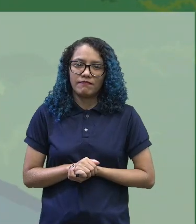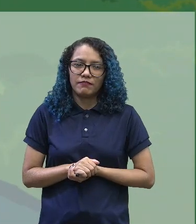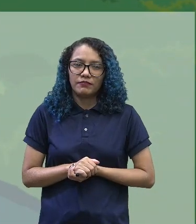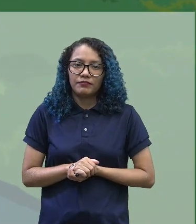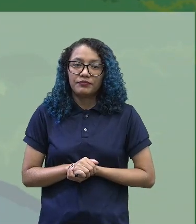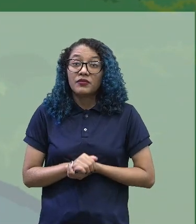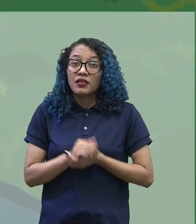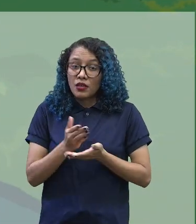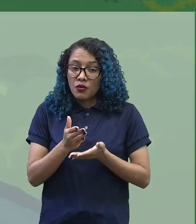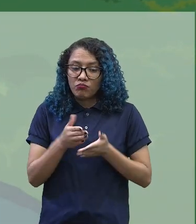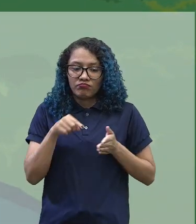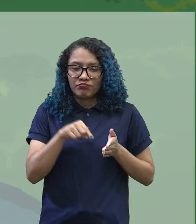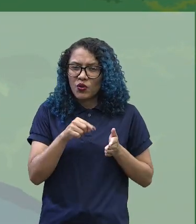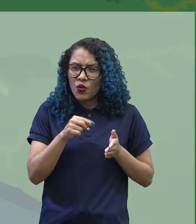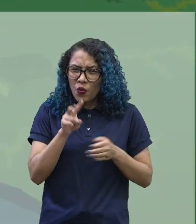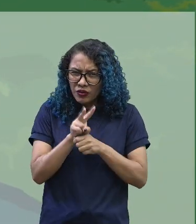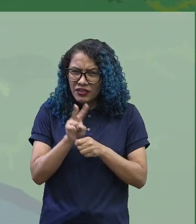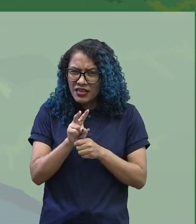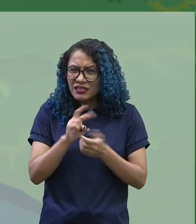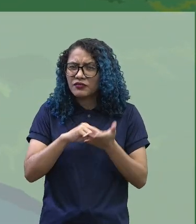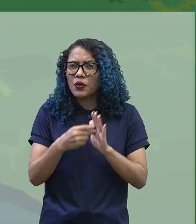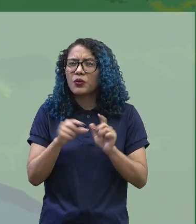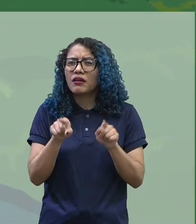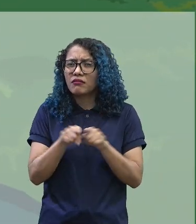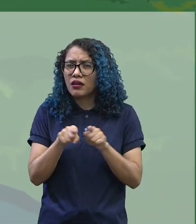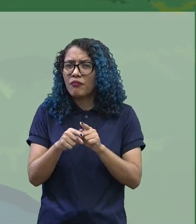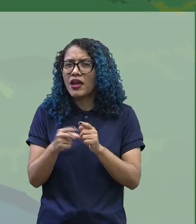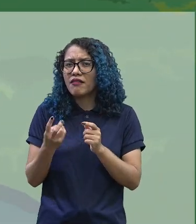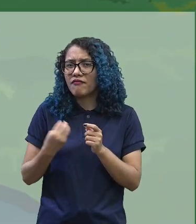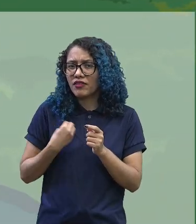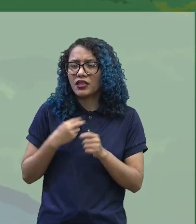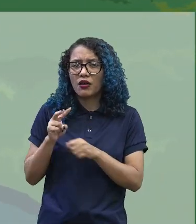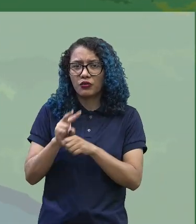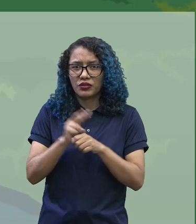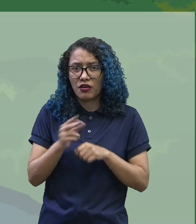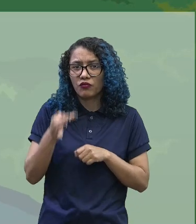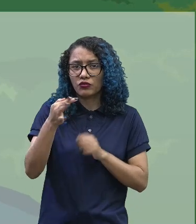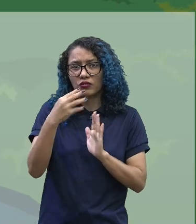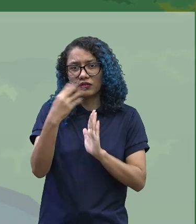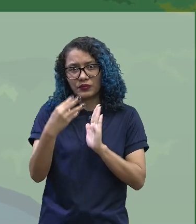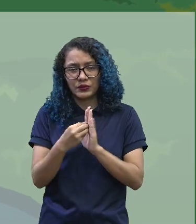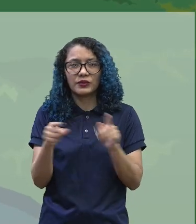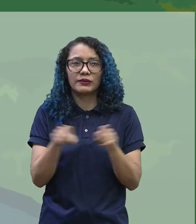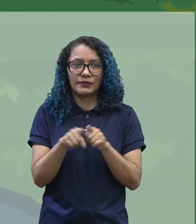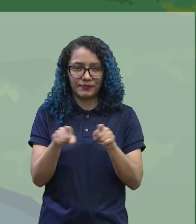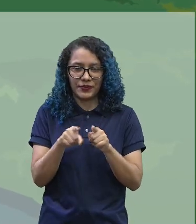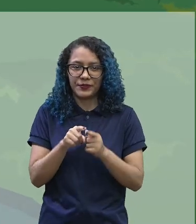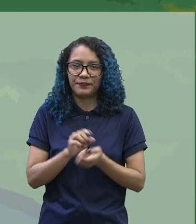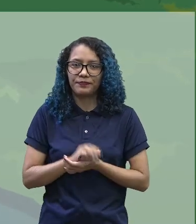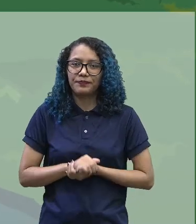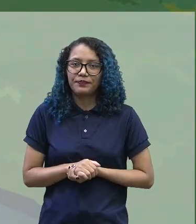Cuidar do rio é cuidar da vida, da cultura e do futuro da Amazônia.